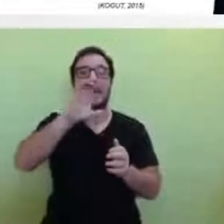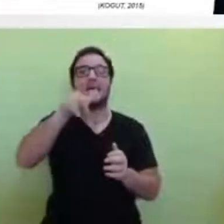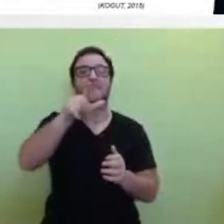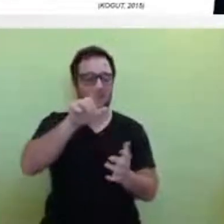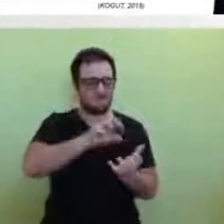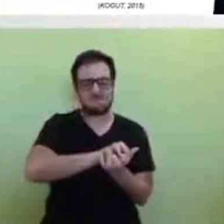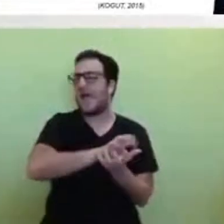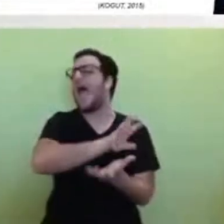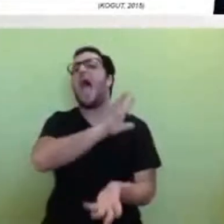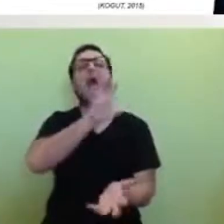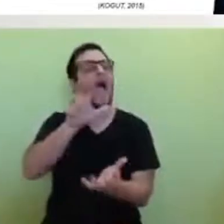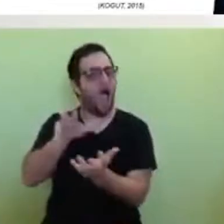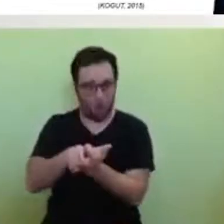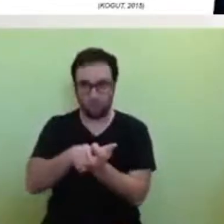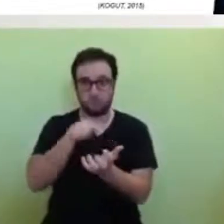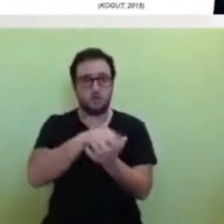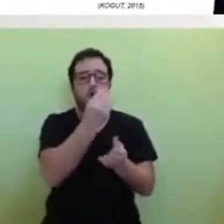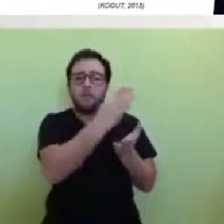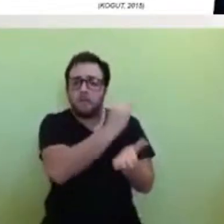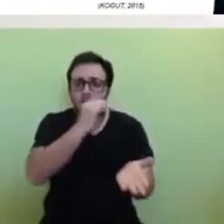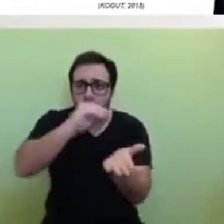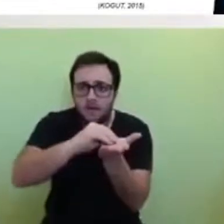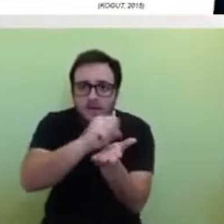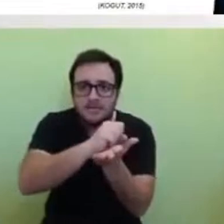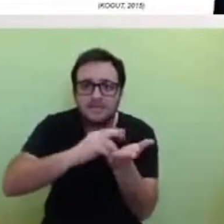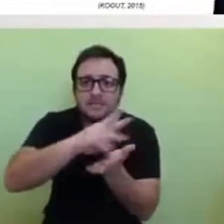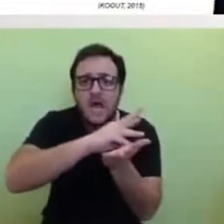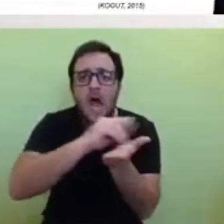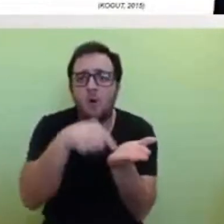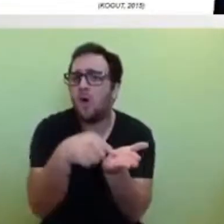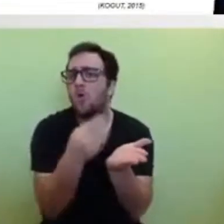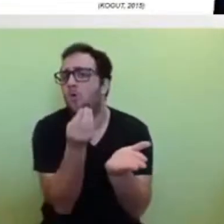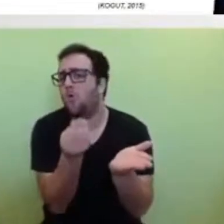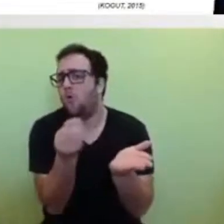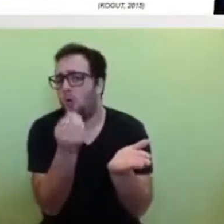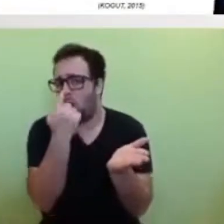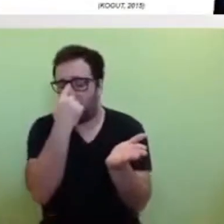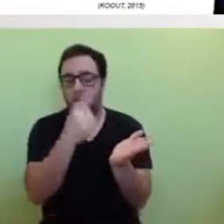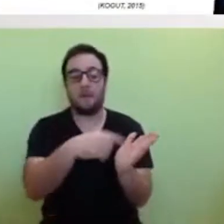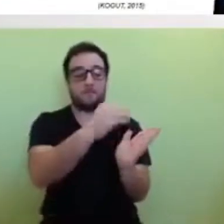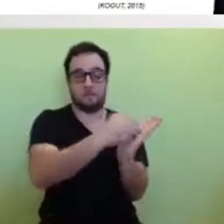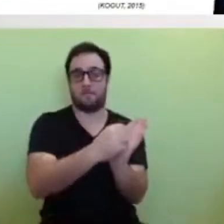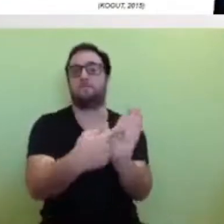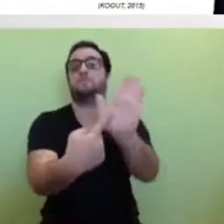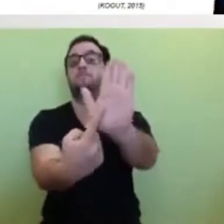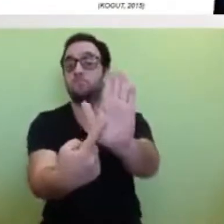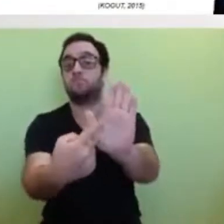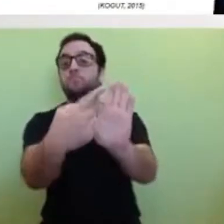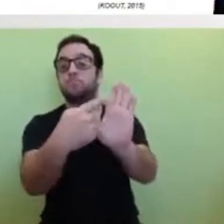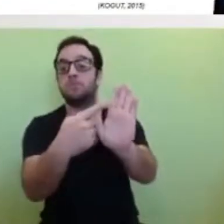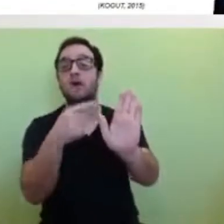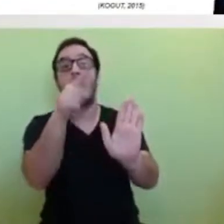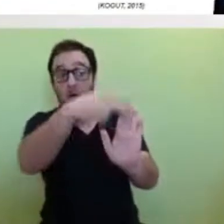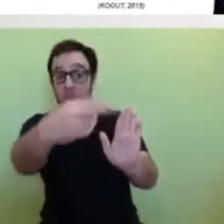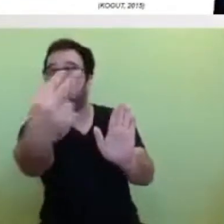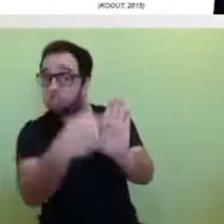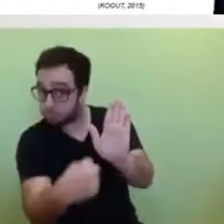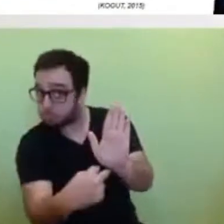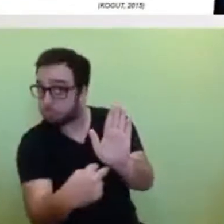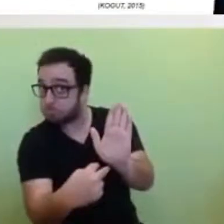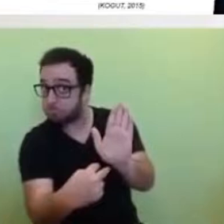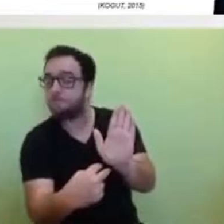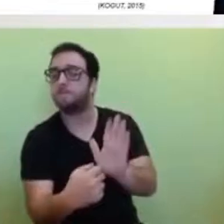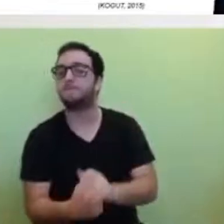elas leram exatamente como aquela pessoa sinalizou no primeiro caso. Então, a possibilidade de representar o